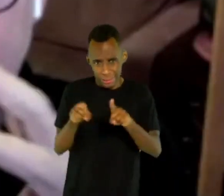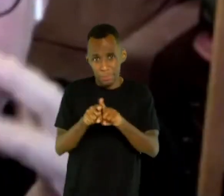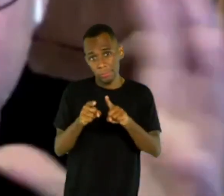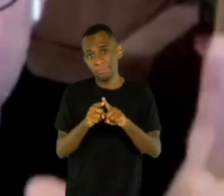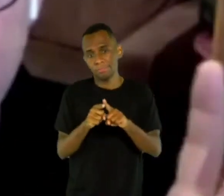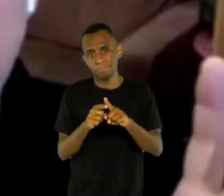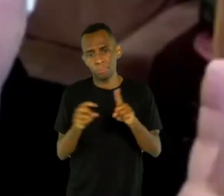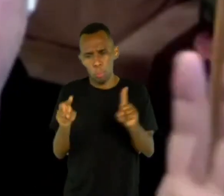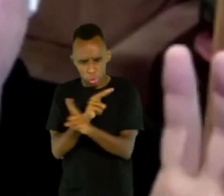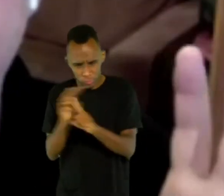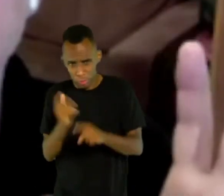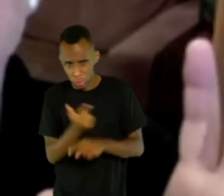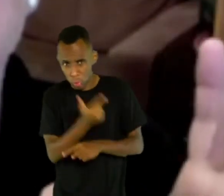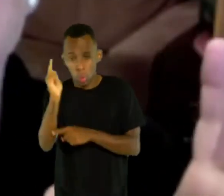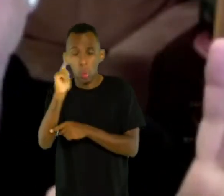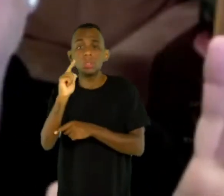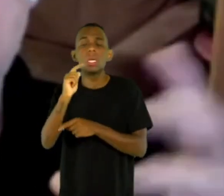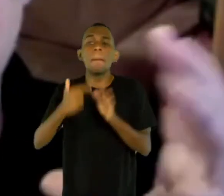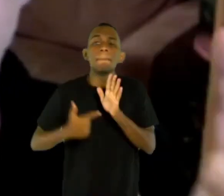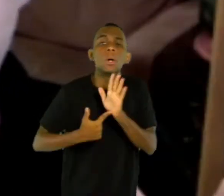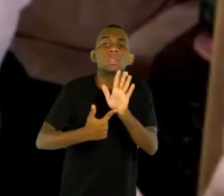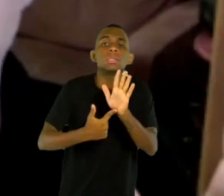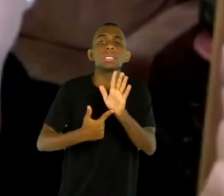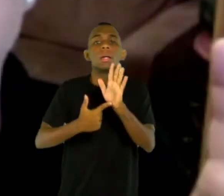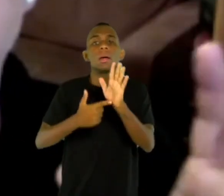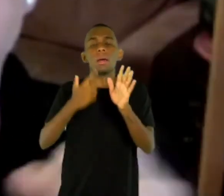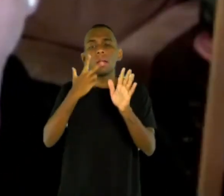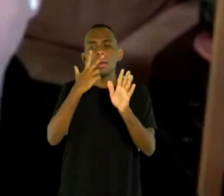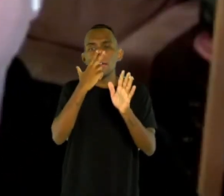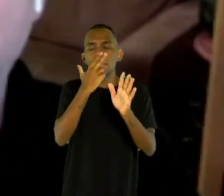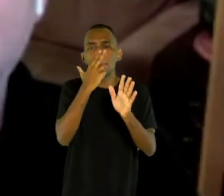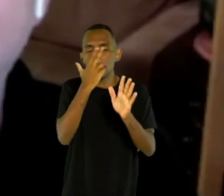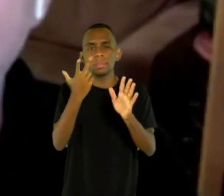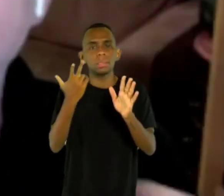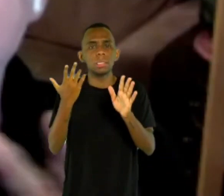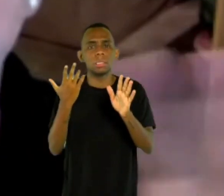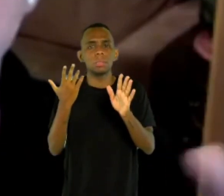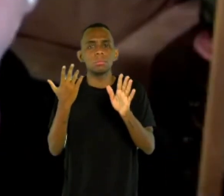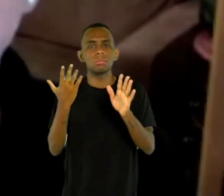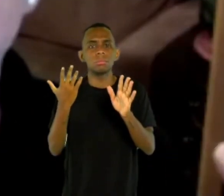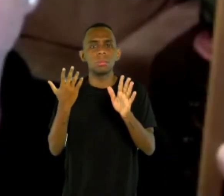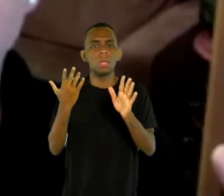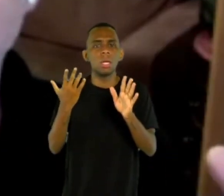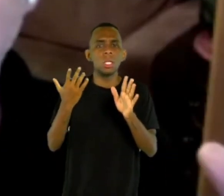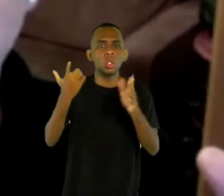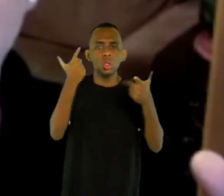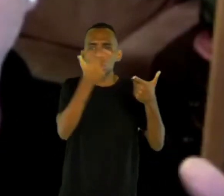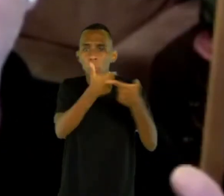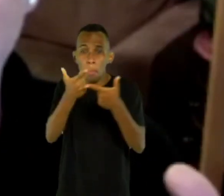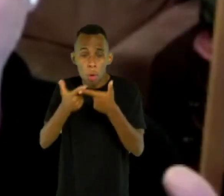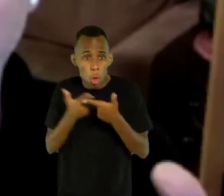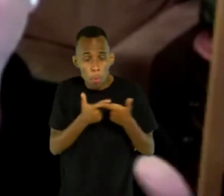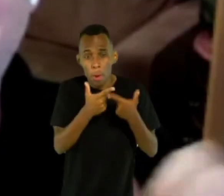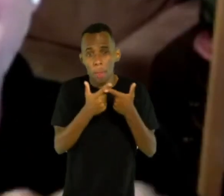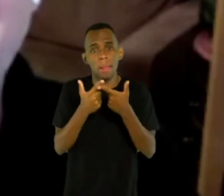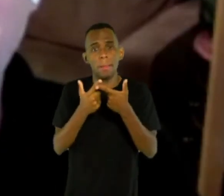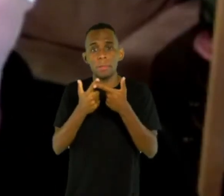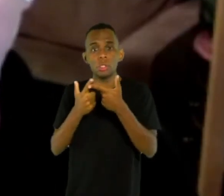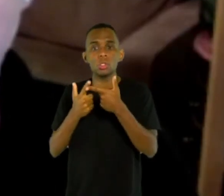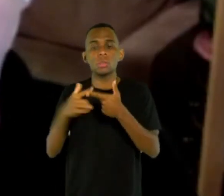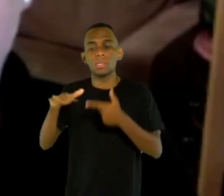disjuntiva, quer dizer, essa invisibilidade para o mundo branco das tragédias do mundo negro,